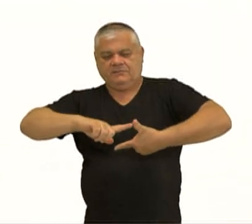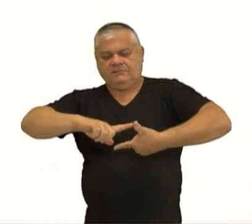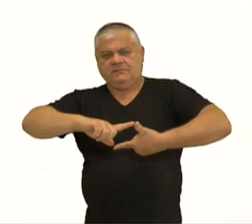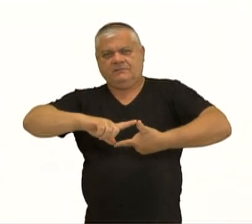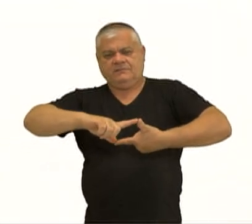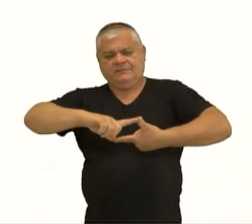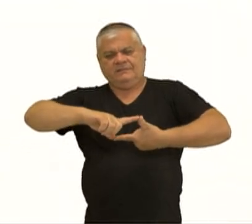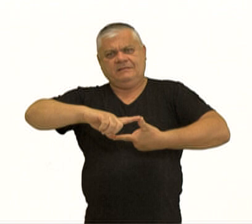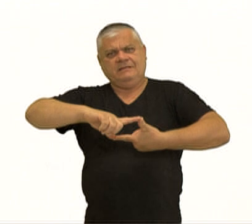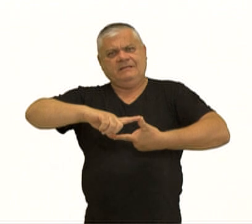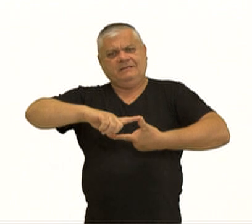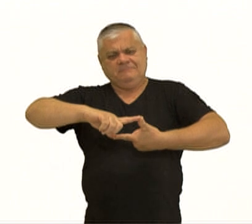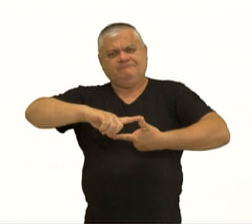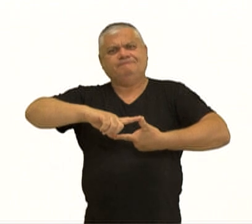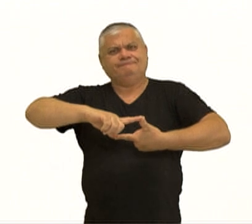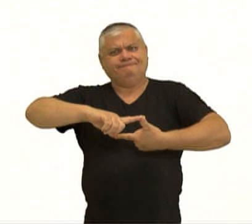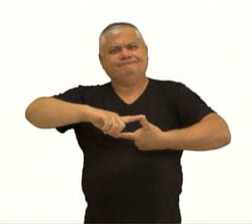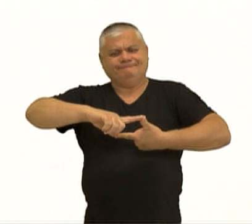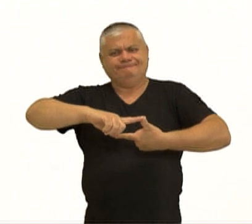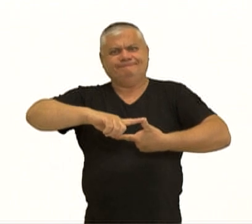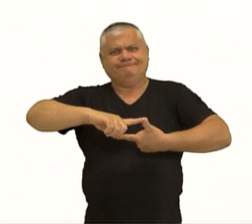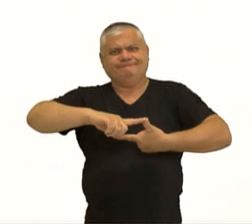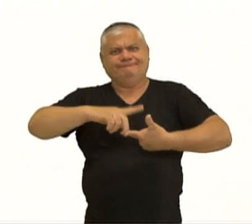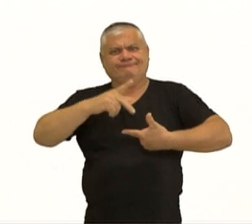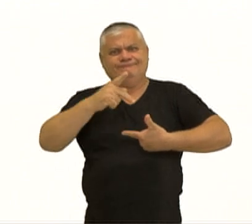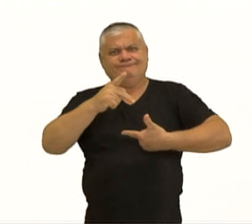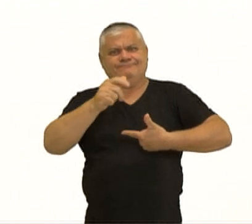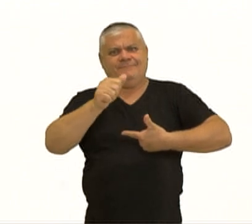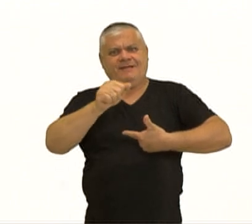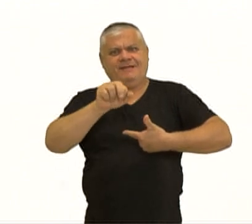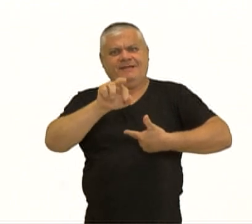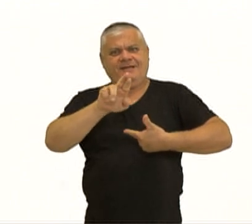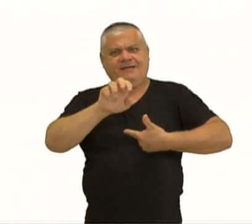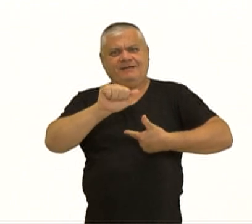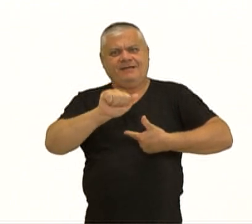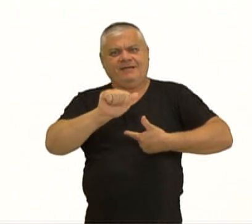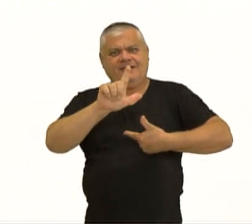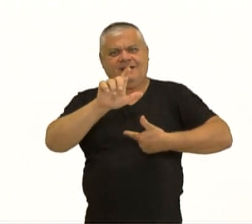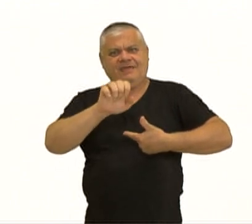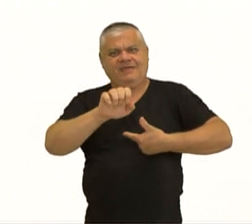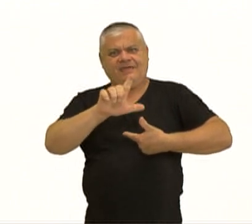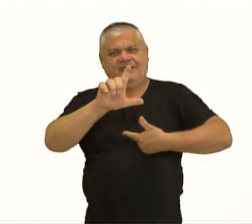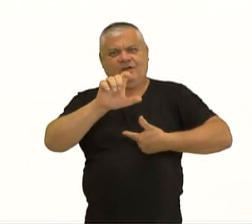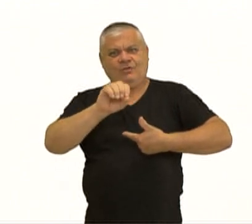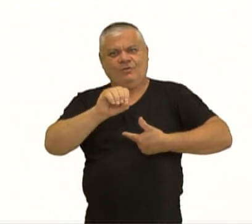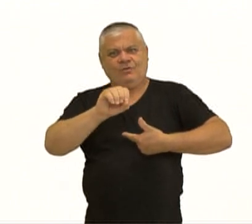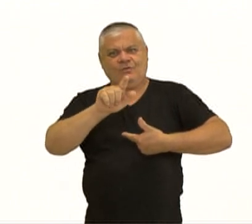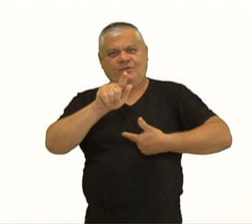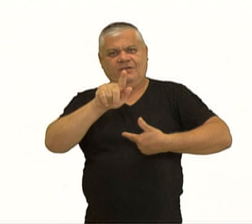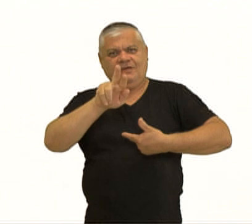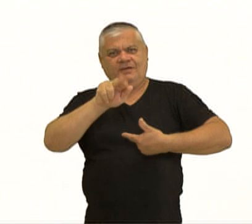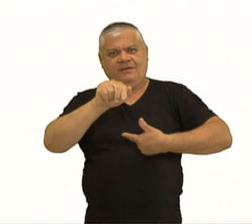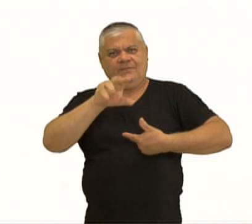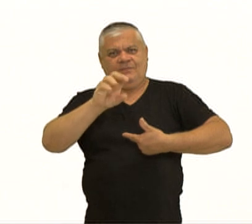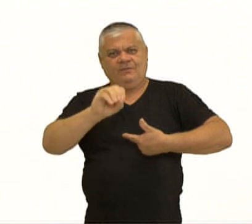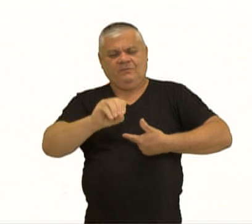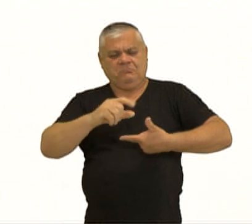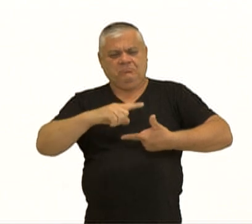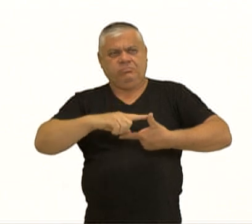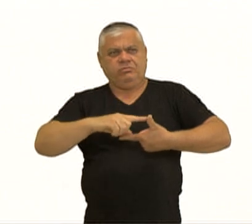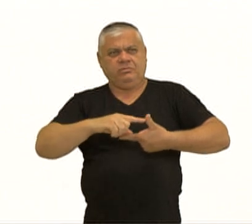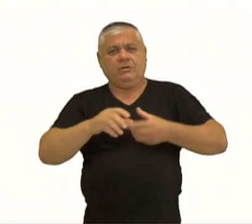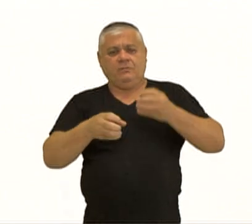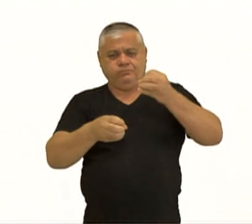vai formar um paralelogramo aqui, né? Um paralelogramo e vai continuar com as duas bases